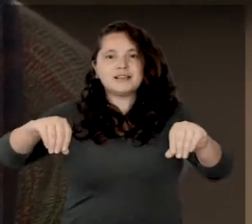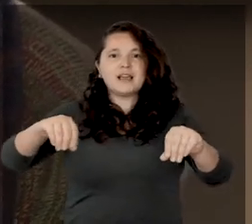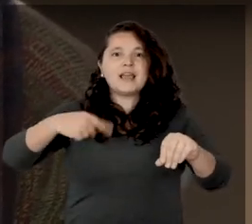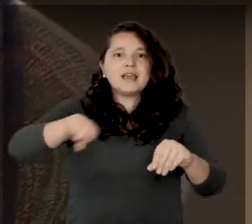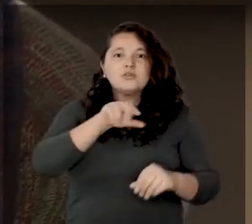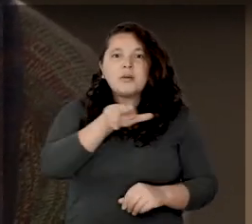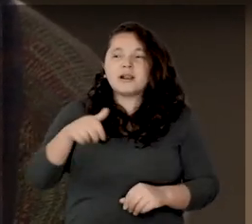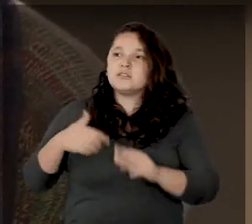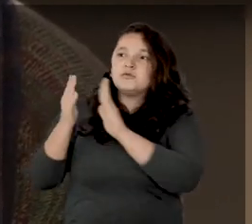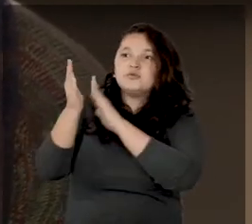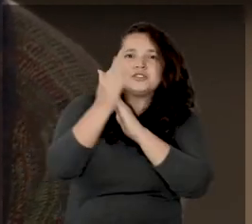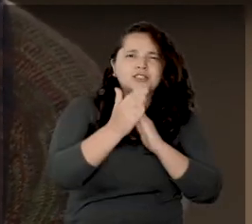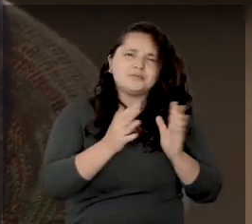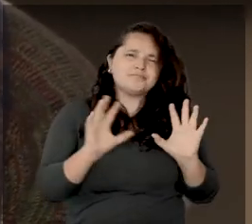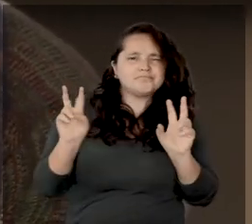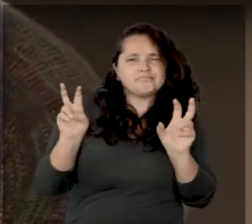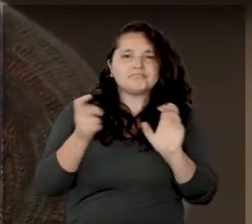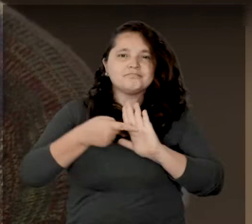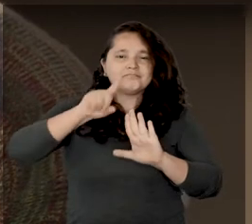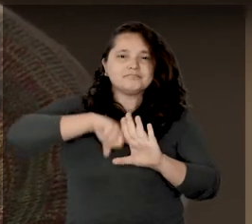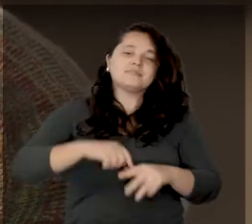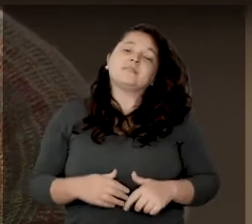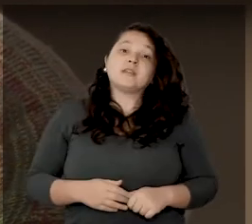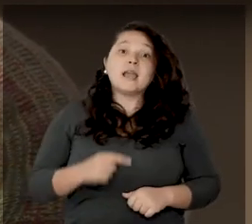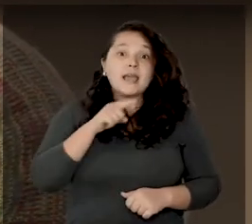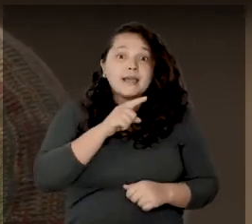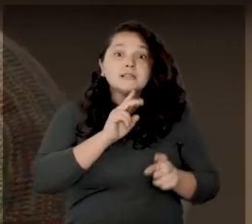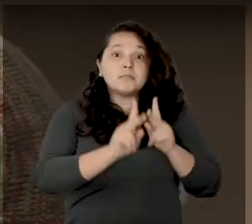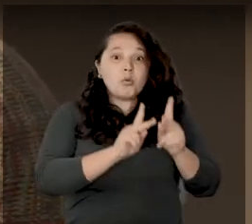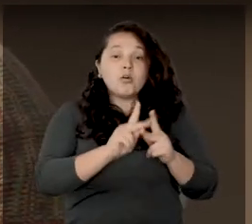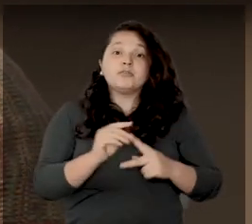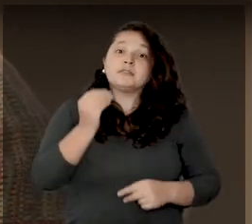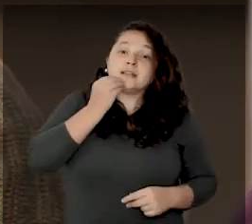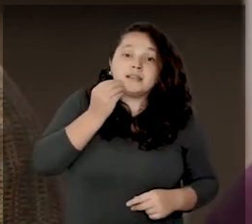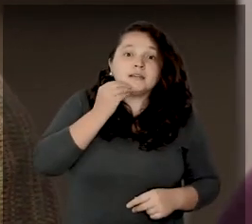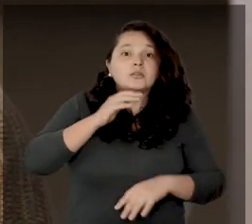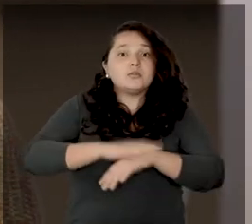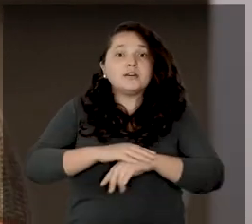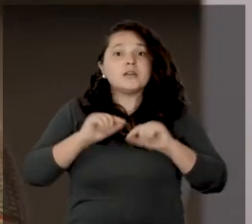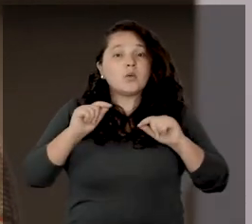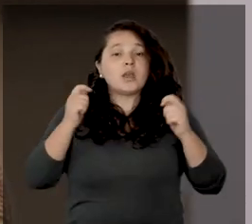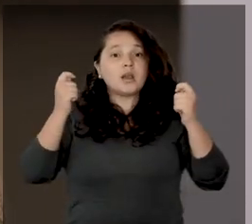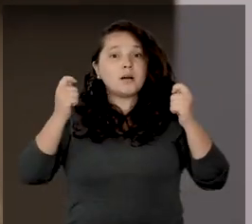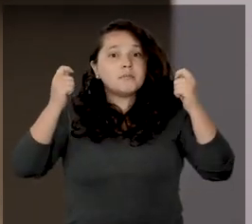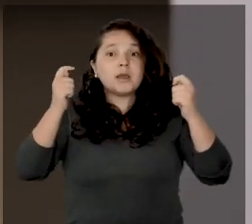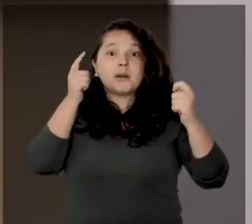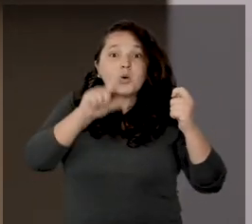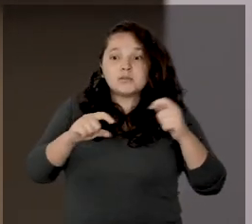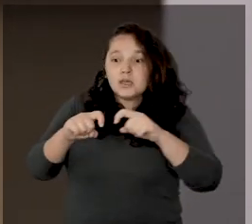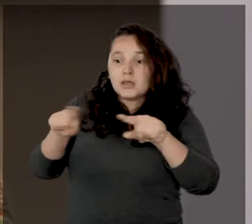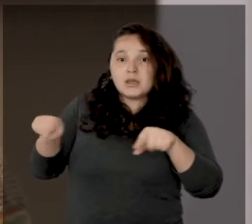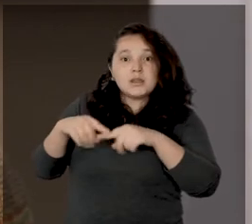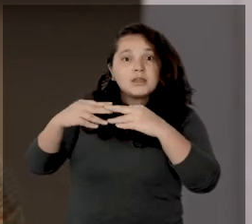Machacali, que está, né, mobilizando, tentando mobilizar uma campanha para adquirir um território próprio, para poder morar,